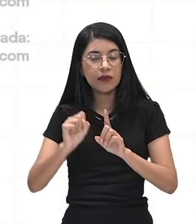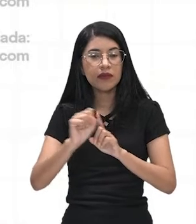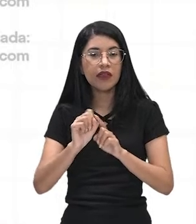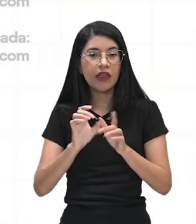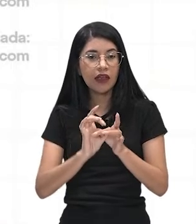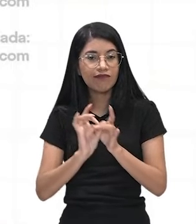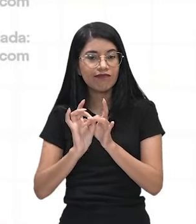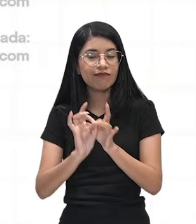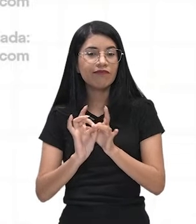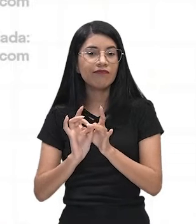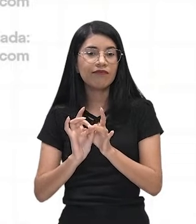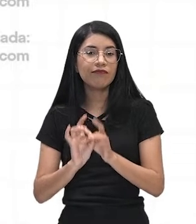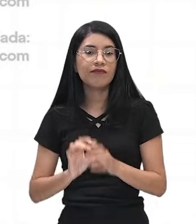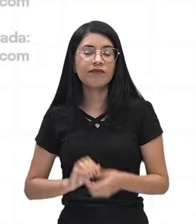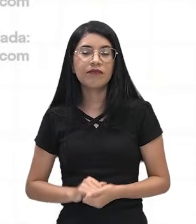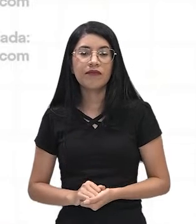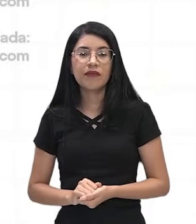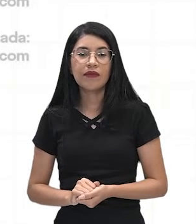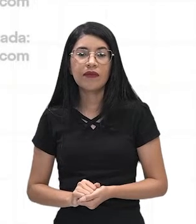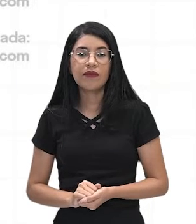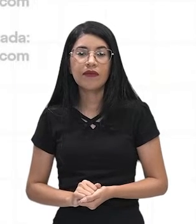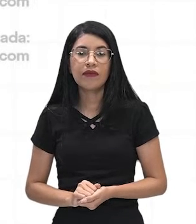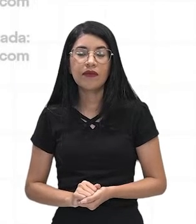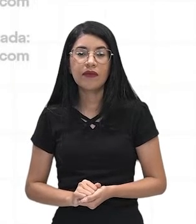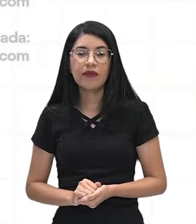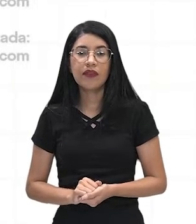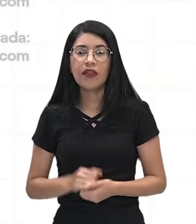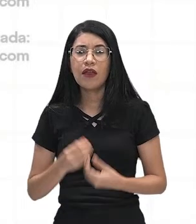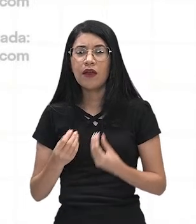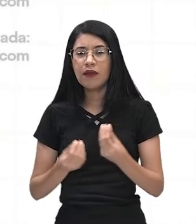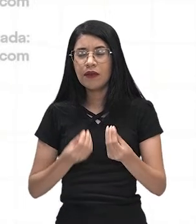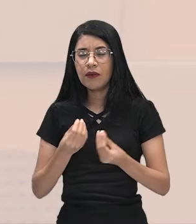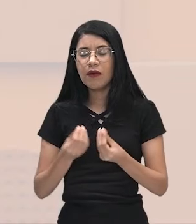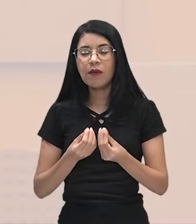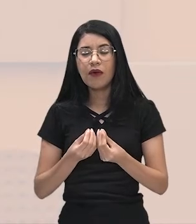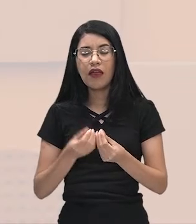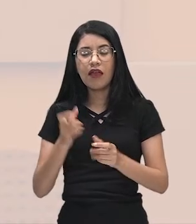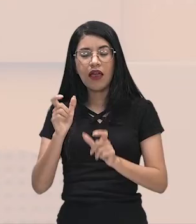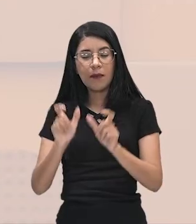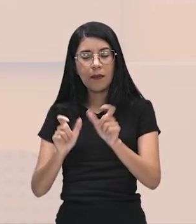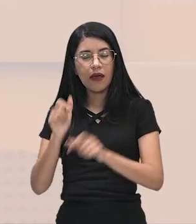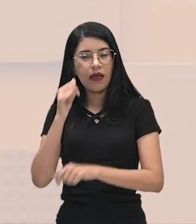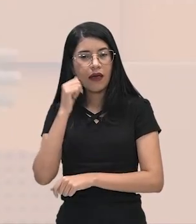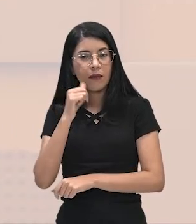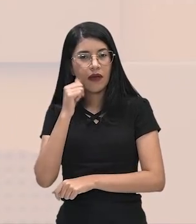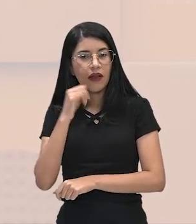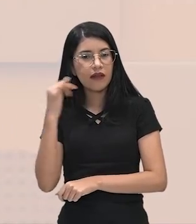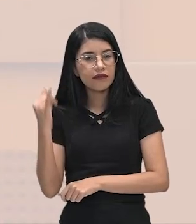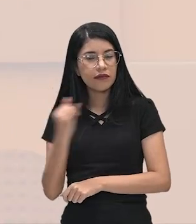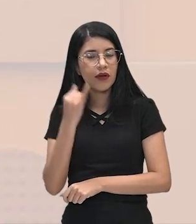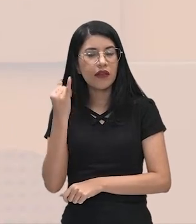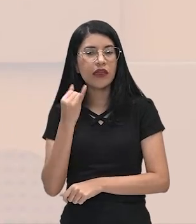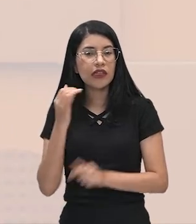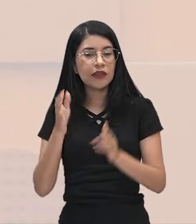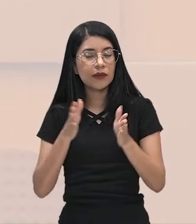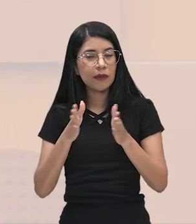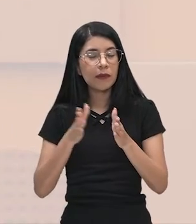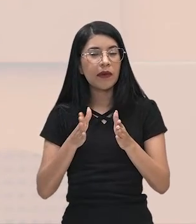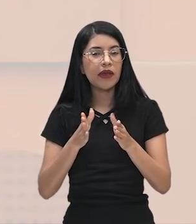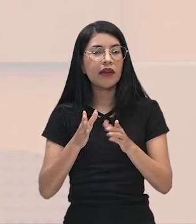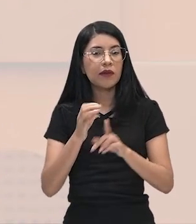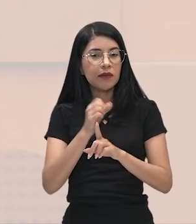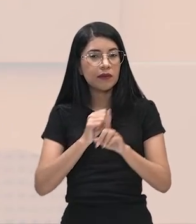grega antiga. Só para a gente entender como essa mulher vai ser importante aí dentro